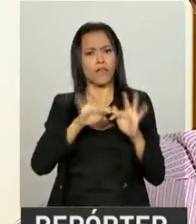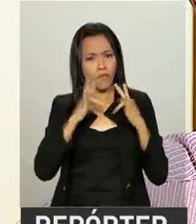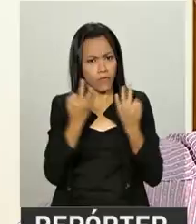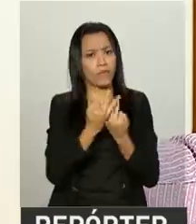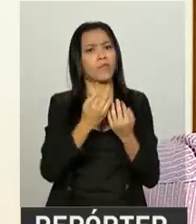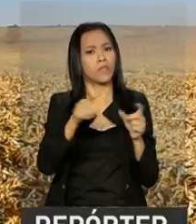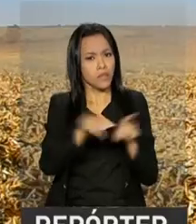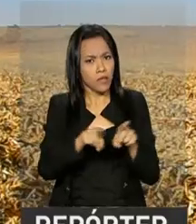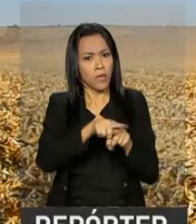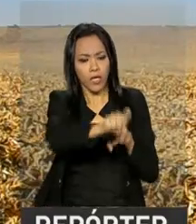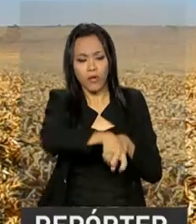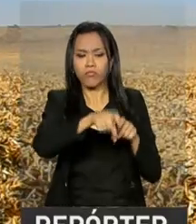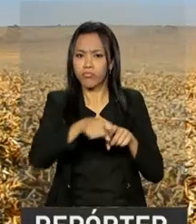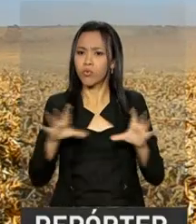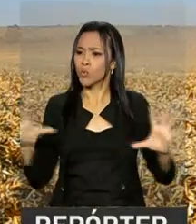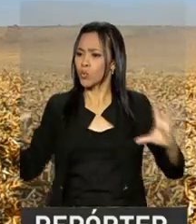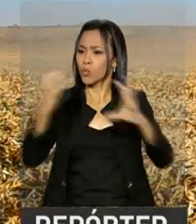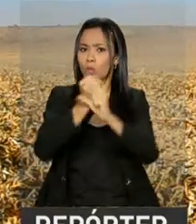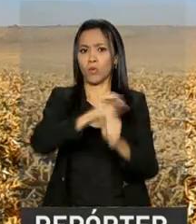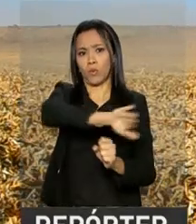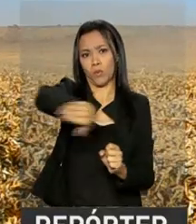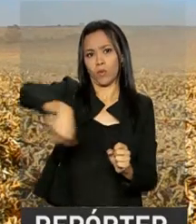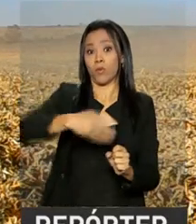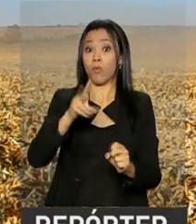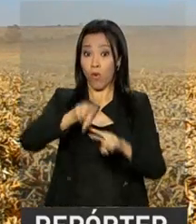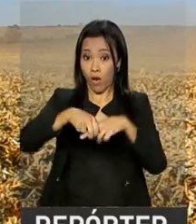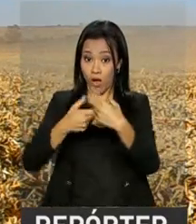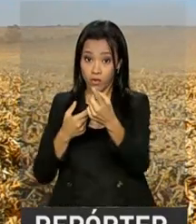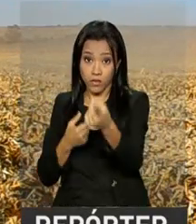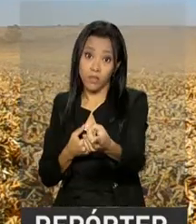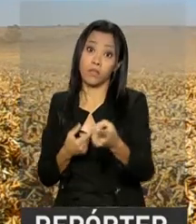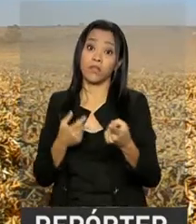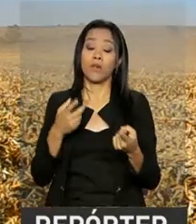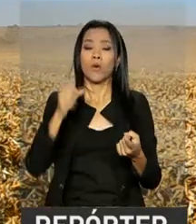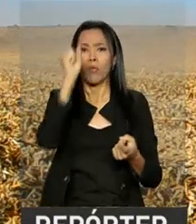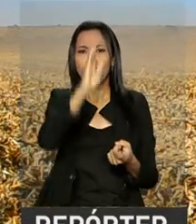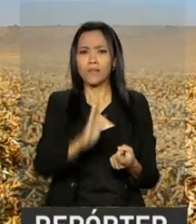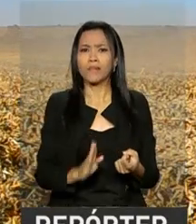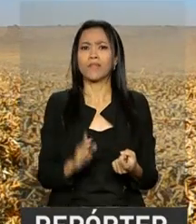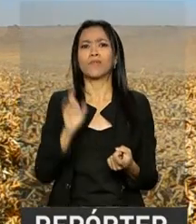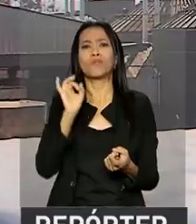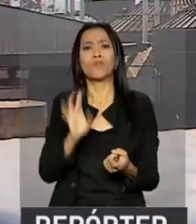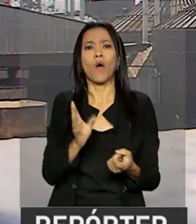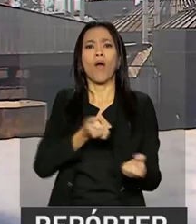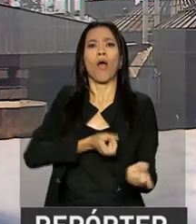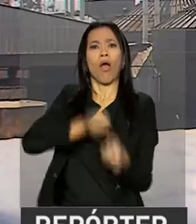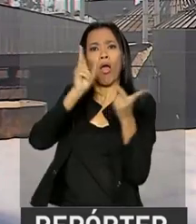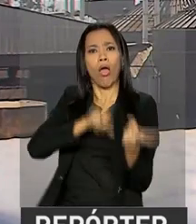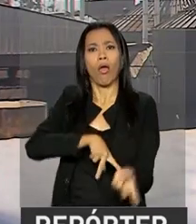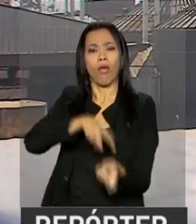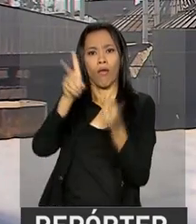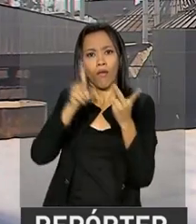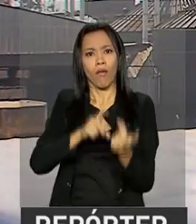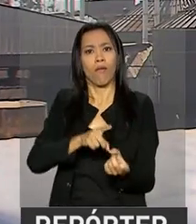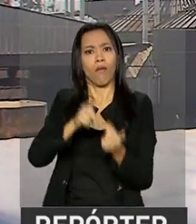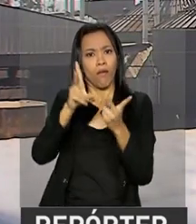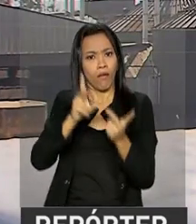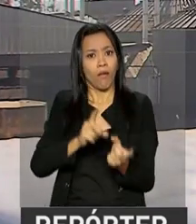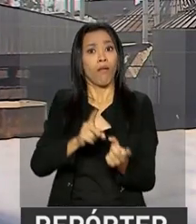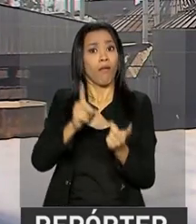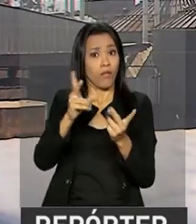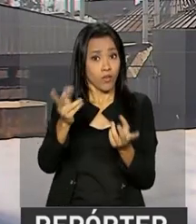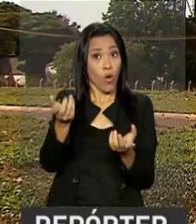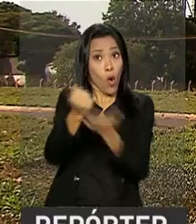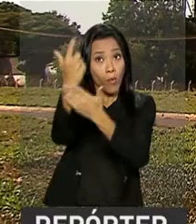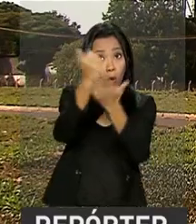ganhos de produtividade por causa do aumento da produtividade o brasil deixou de ser um país importador e transformou em um exportador de